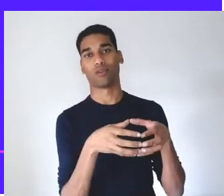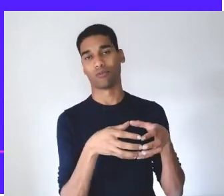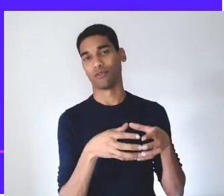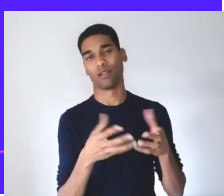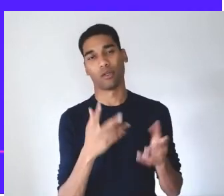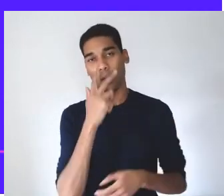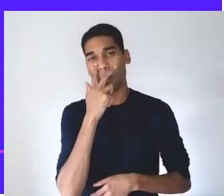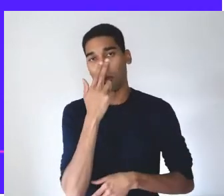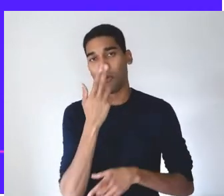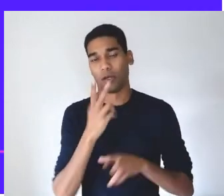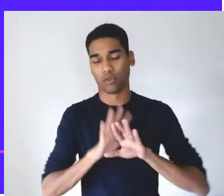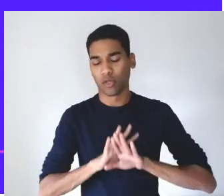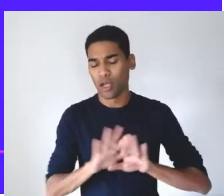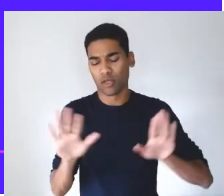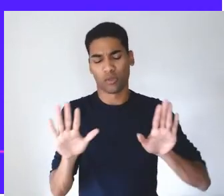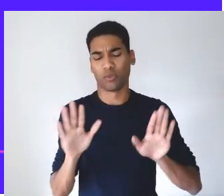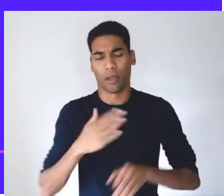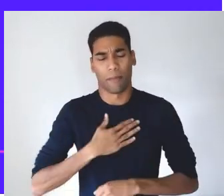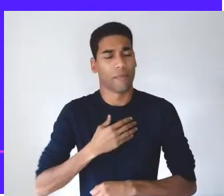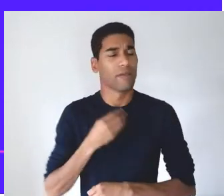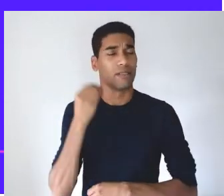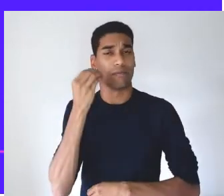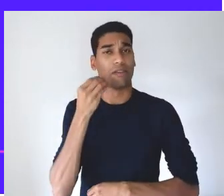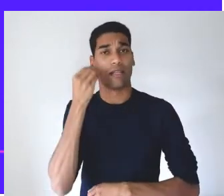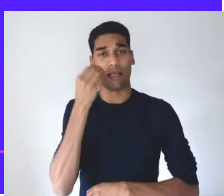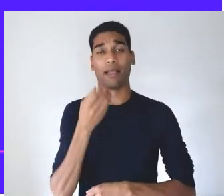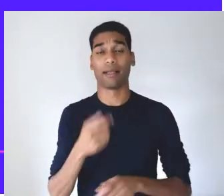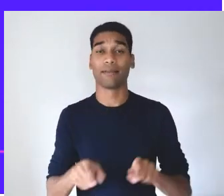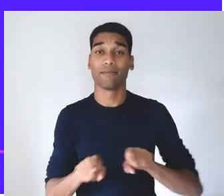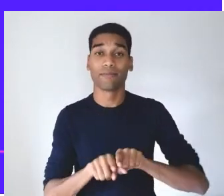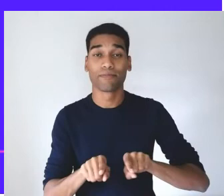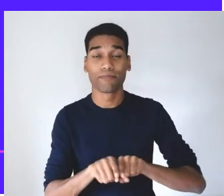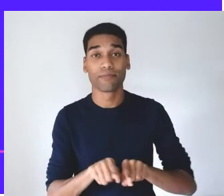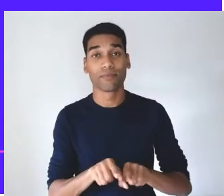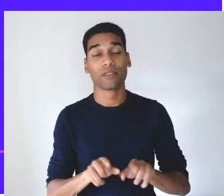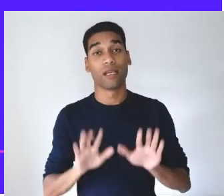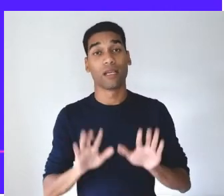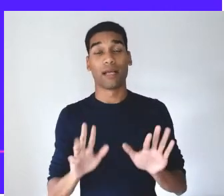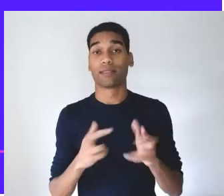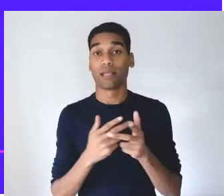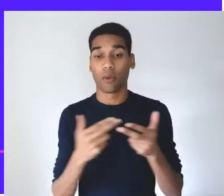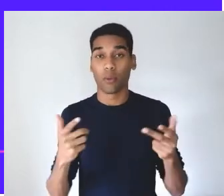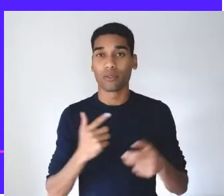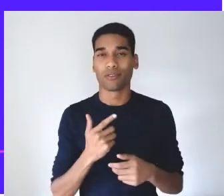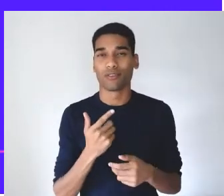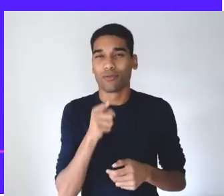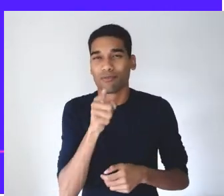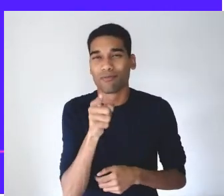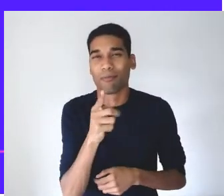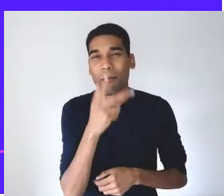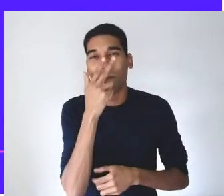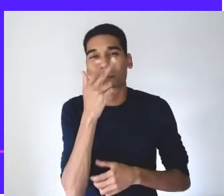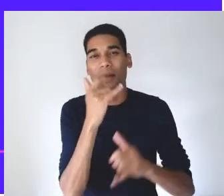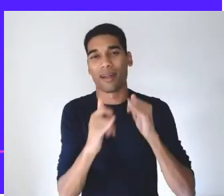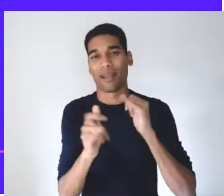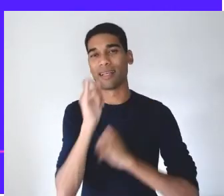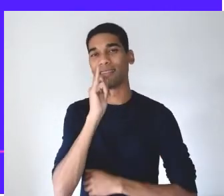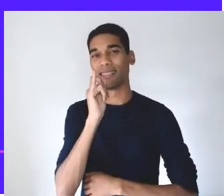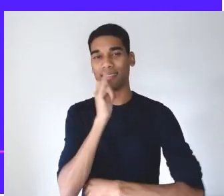minha experiência também, né? Essa coisa de você plantar sementinhas também no, nas novas gerações,